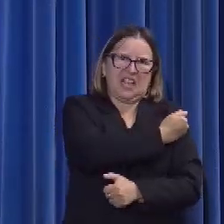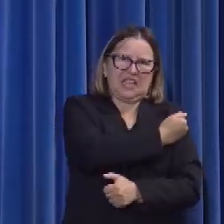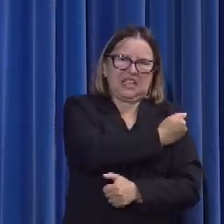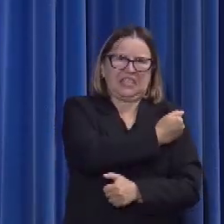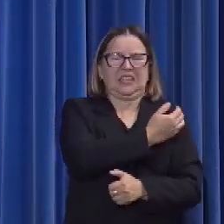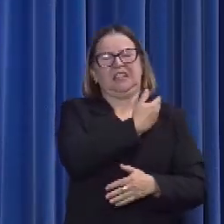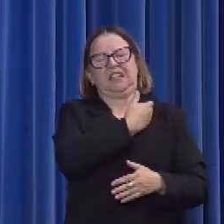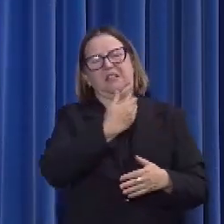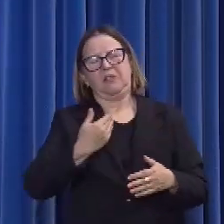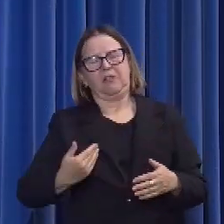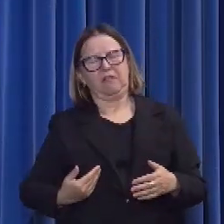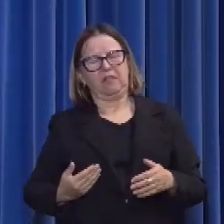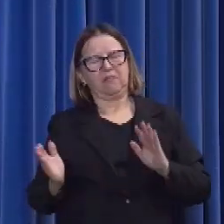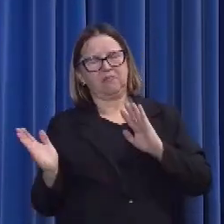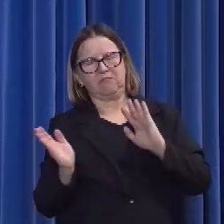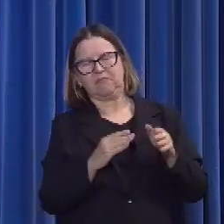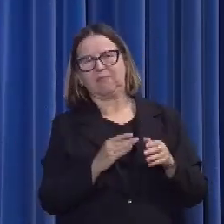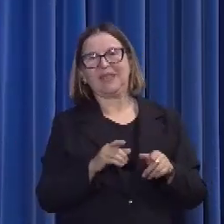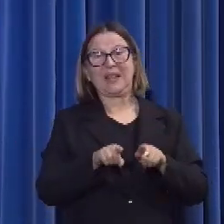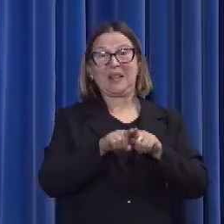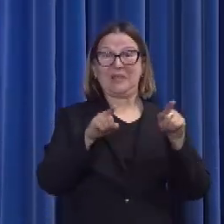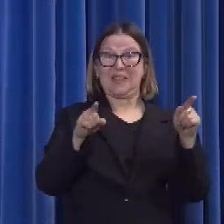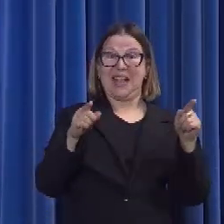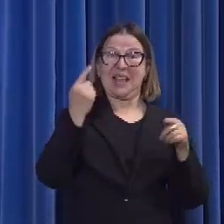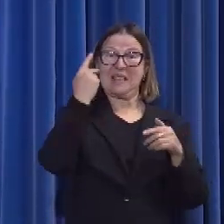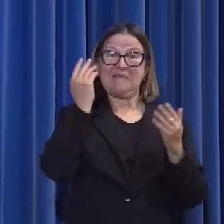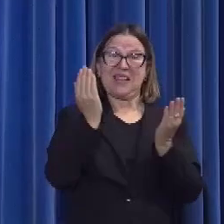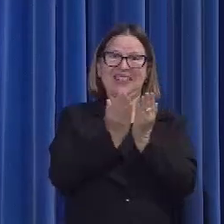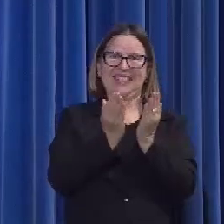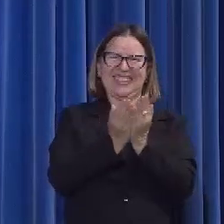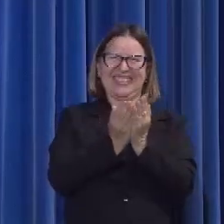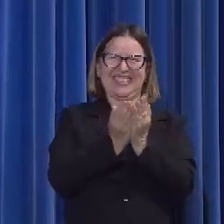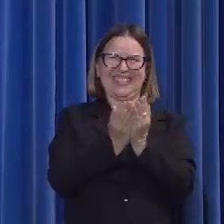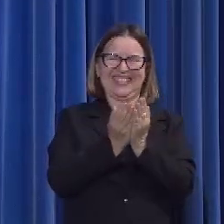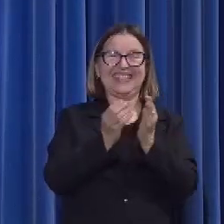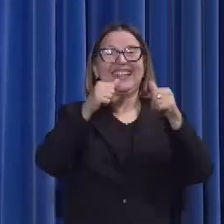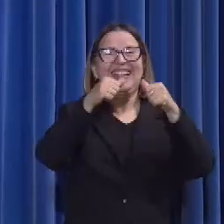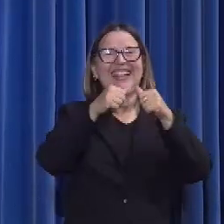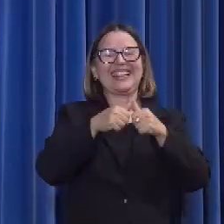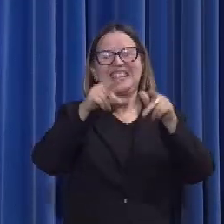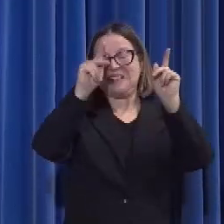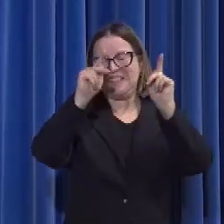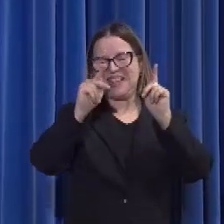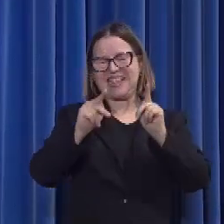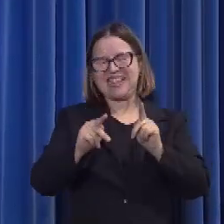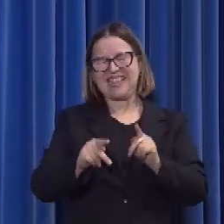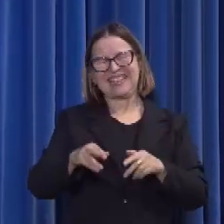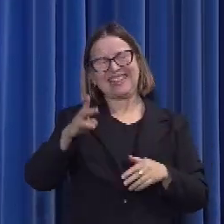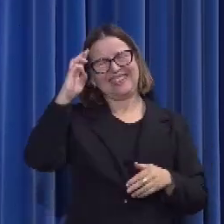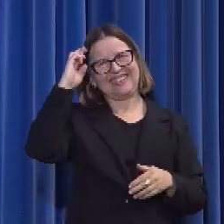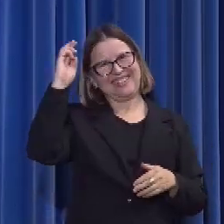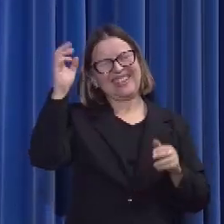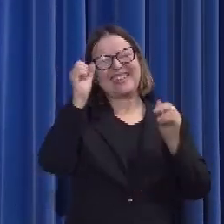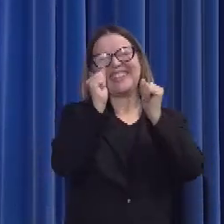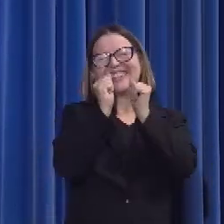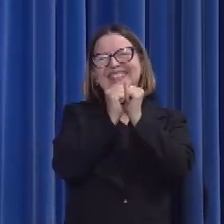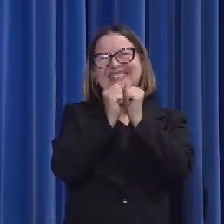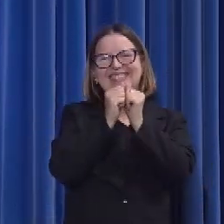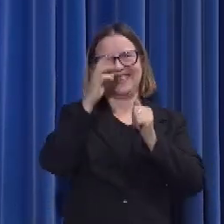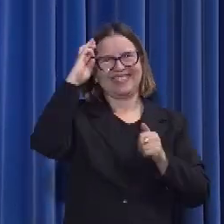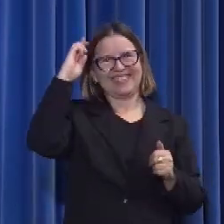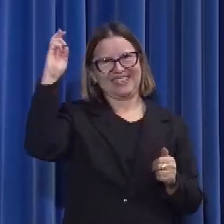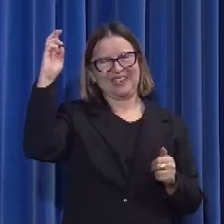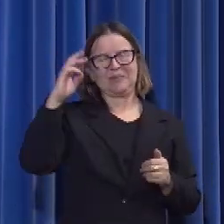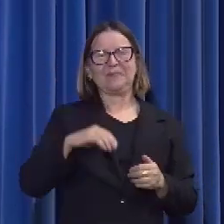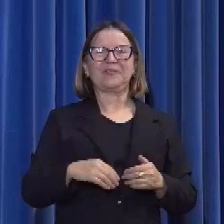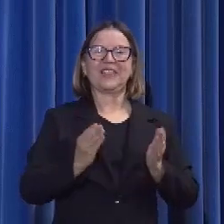É nessa bendita esperança. É estar na presença do seu Senhor, juntamente com Ele.